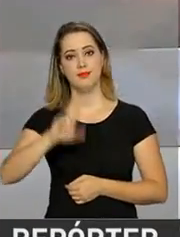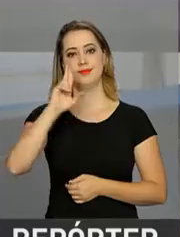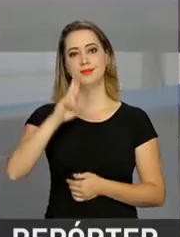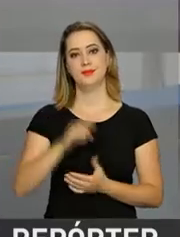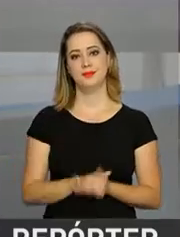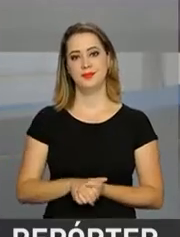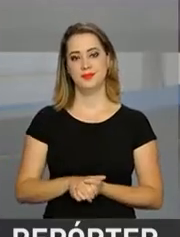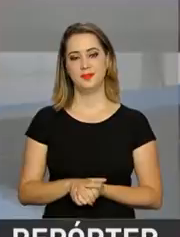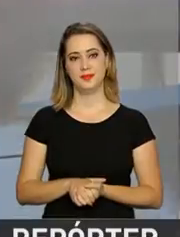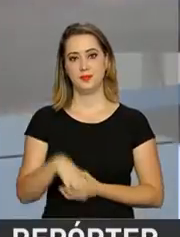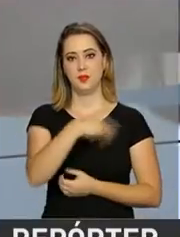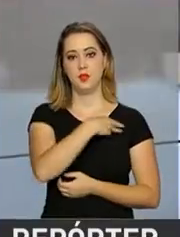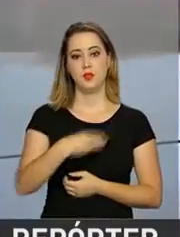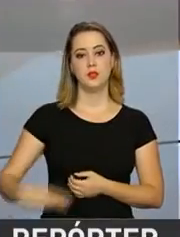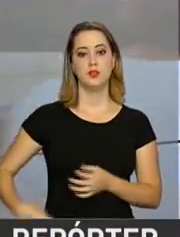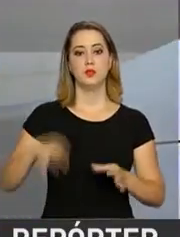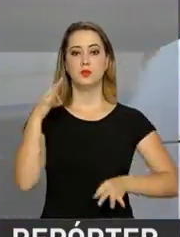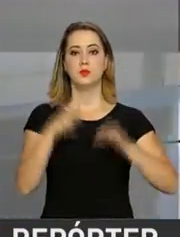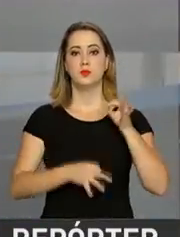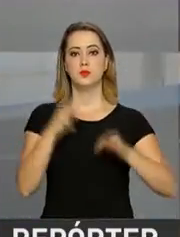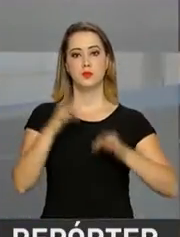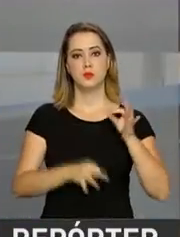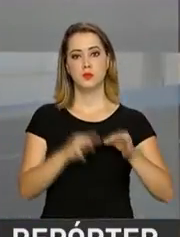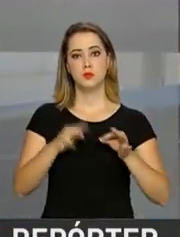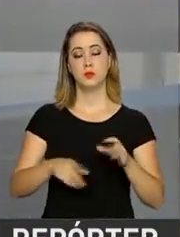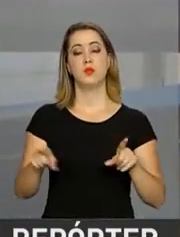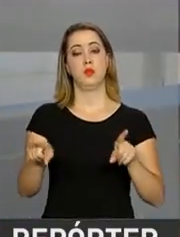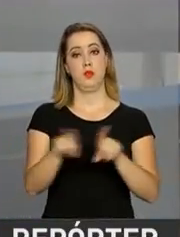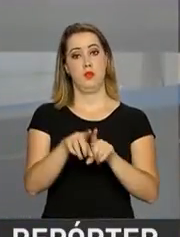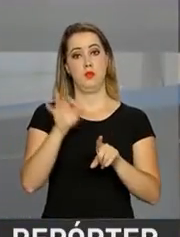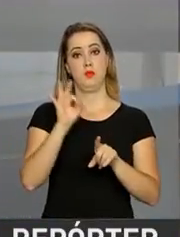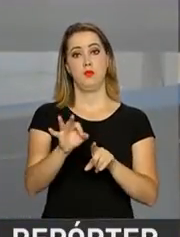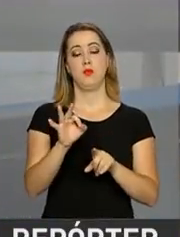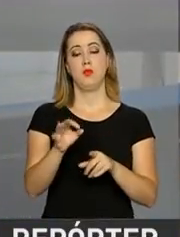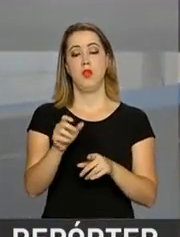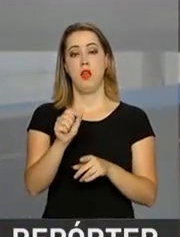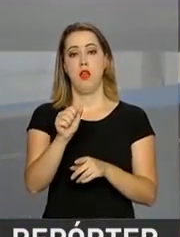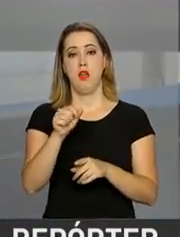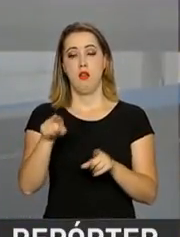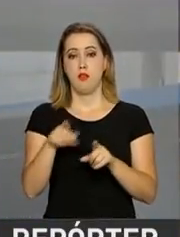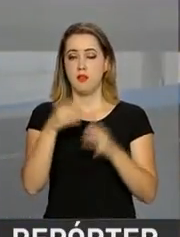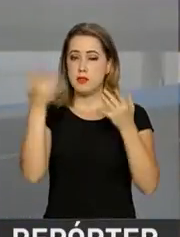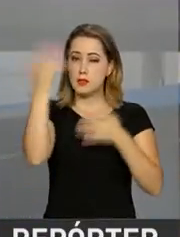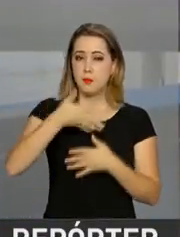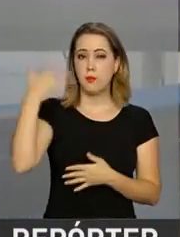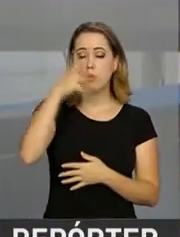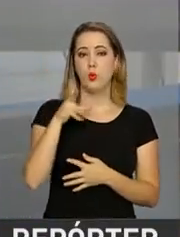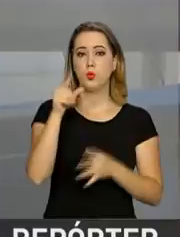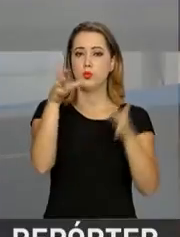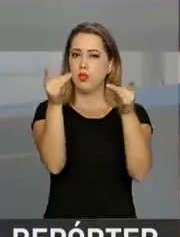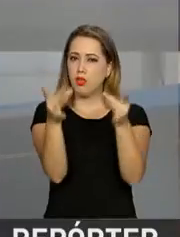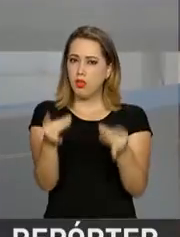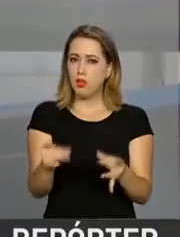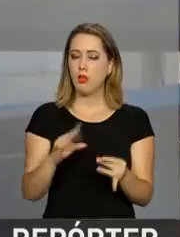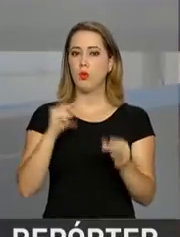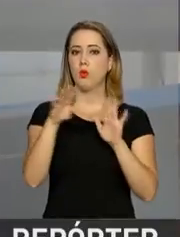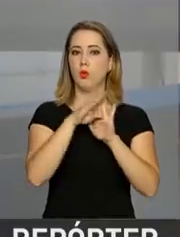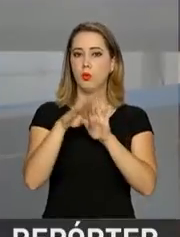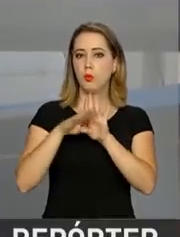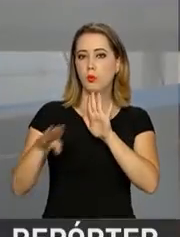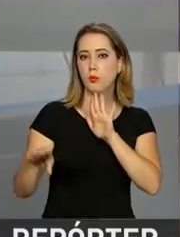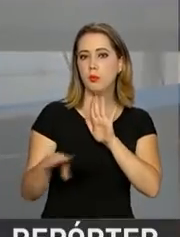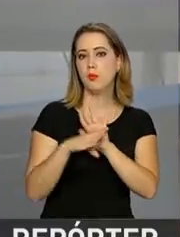nbr o ministro da justiça e cidadania alexandre de moraes explicou ponto a ponto o plano nacional de